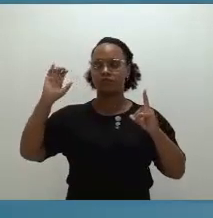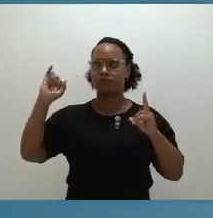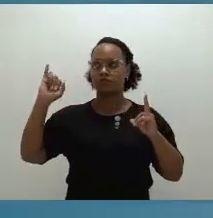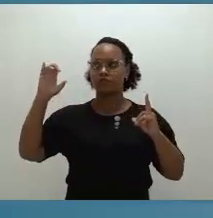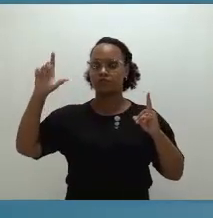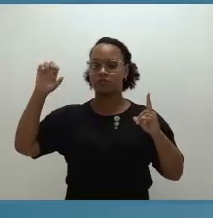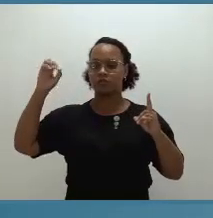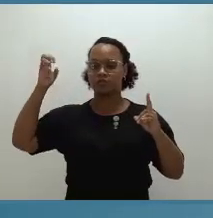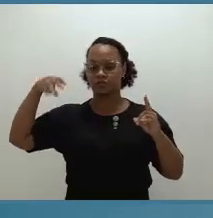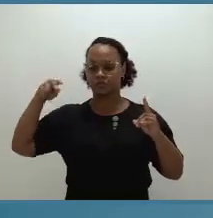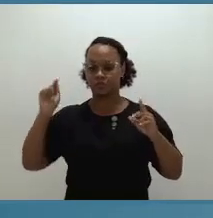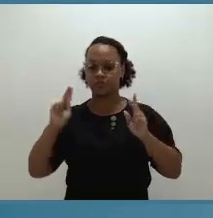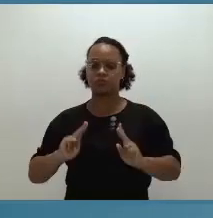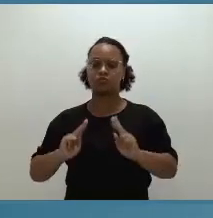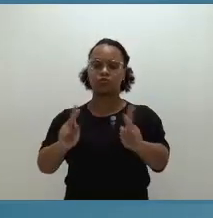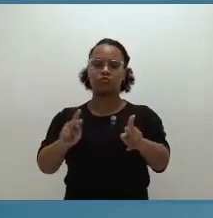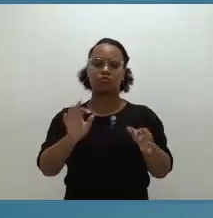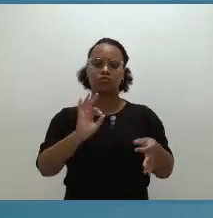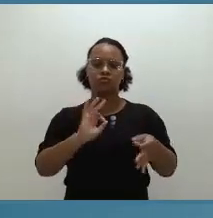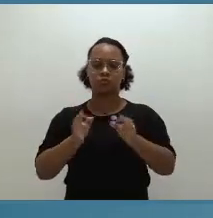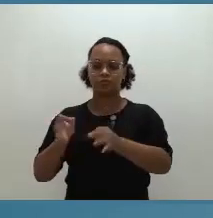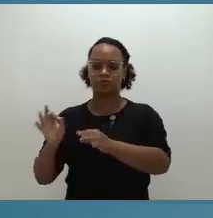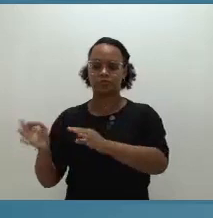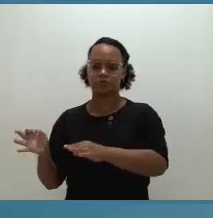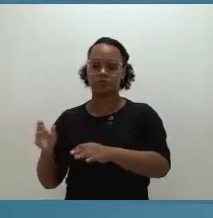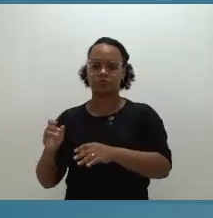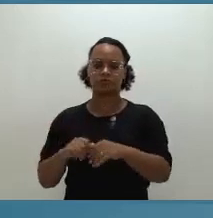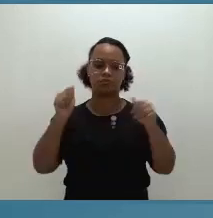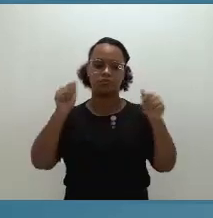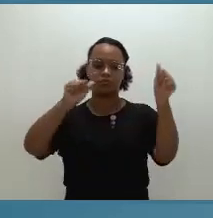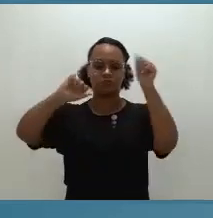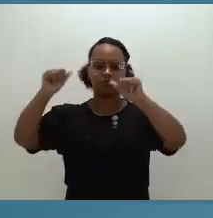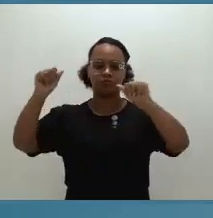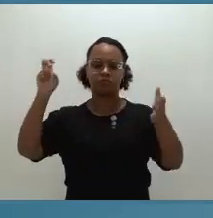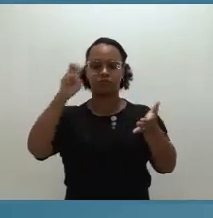desse processo administrativo disciplinar.